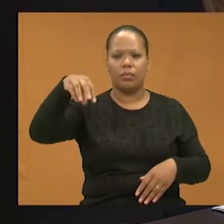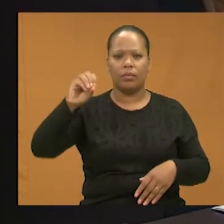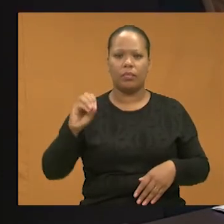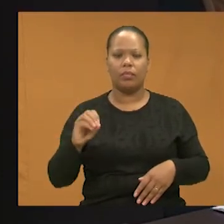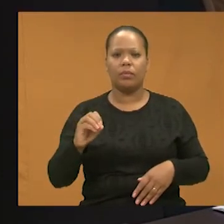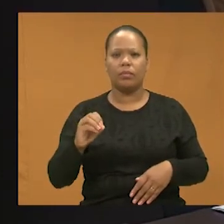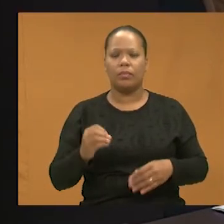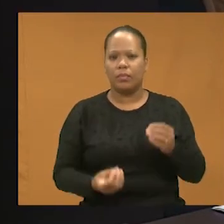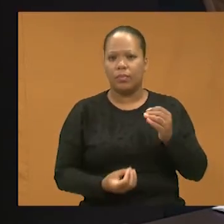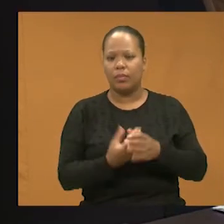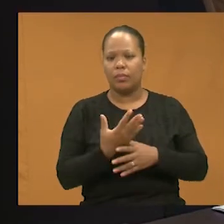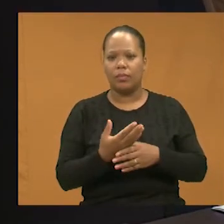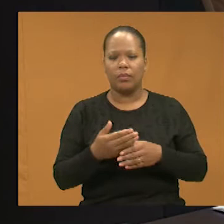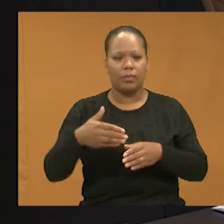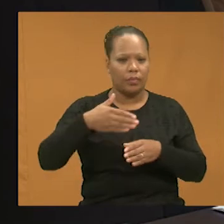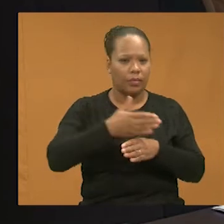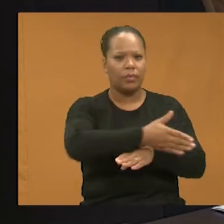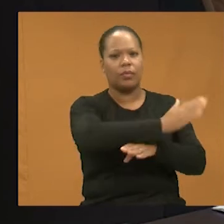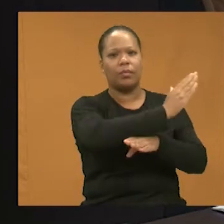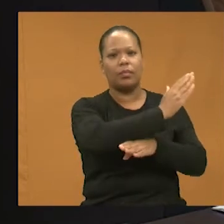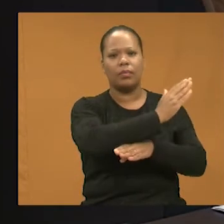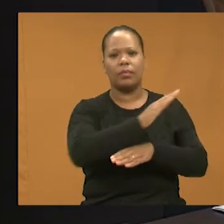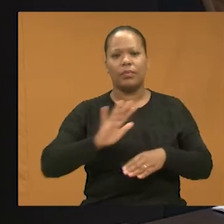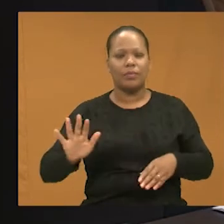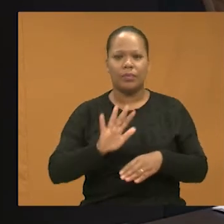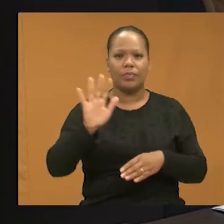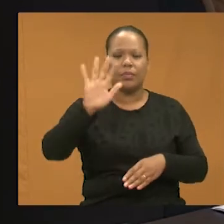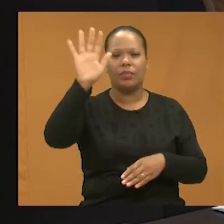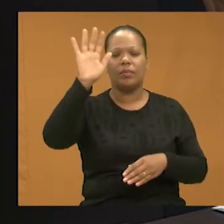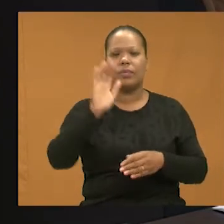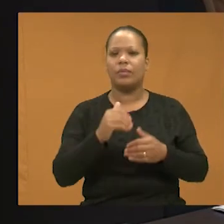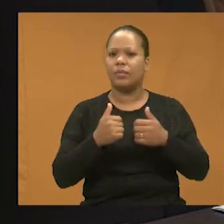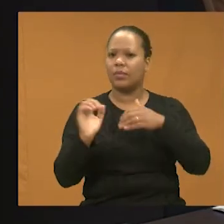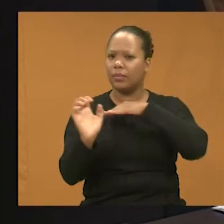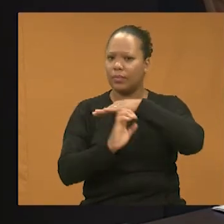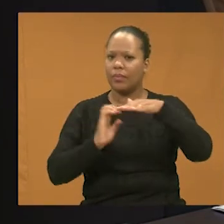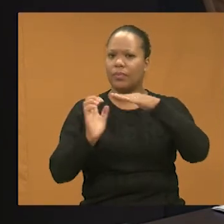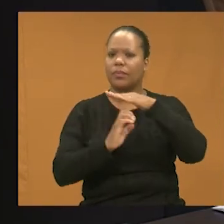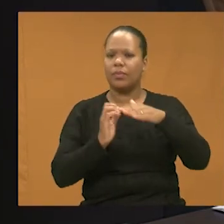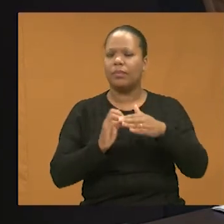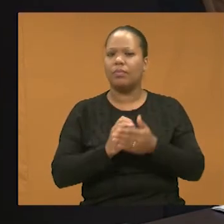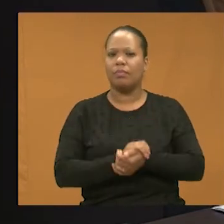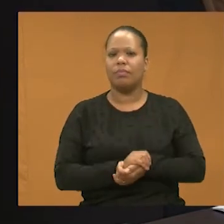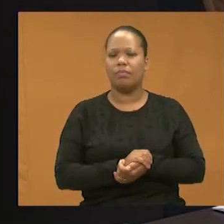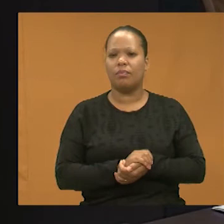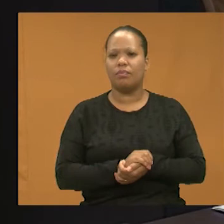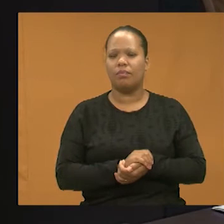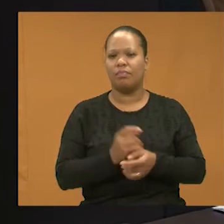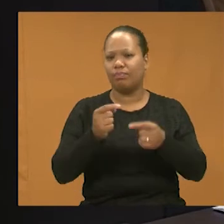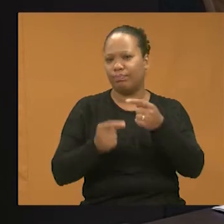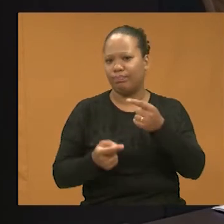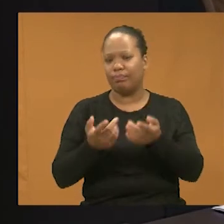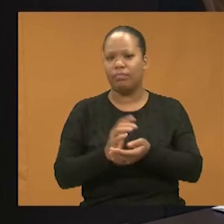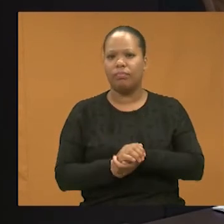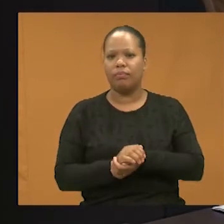a criação de uma linha, na verdade, é um valor mais alto, né? Com certeza a empresa vai reivindicar isso. Mas, no caso ali, é